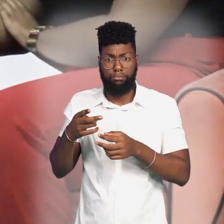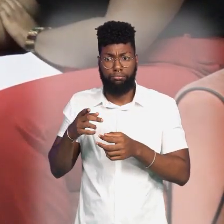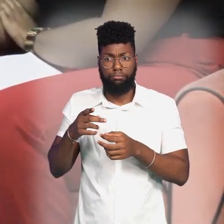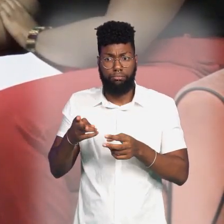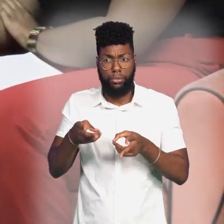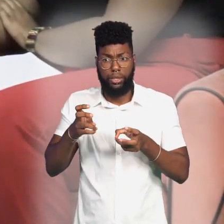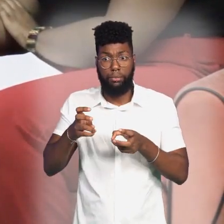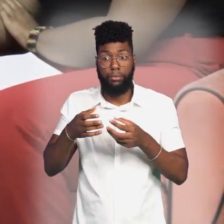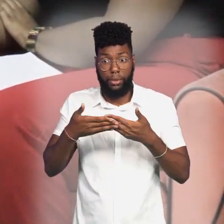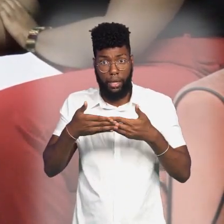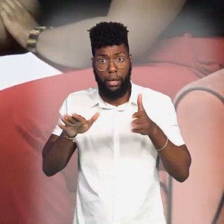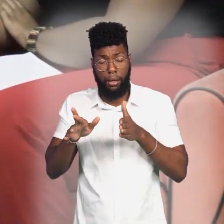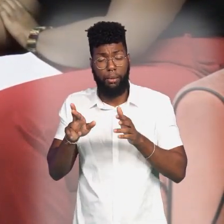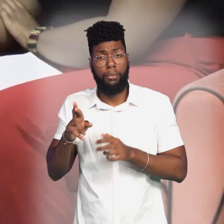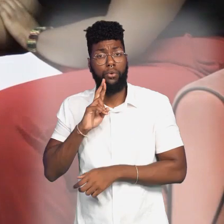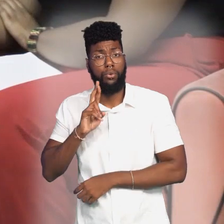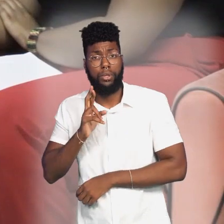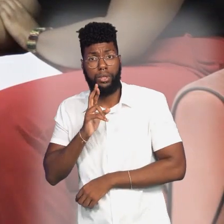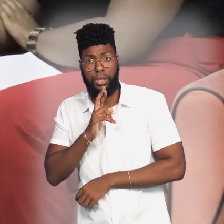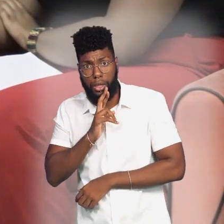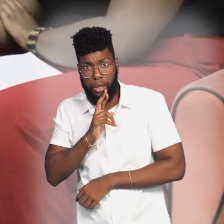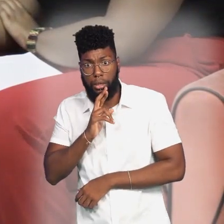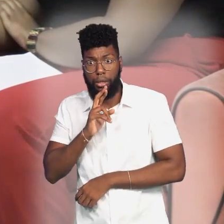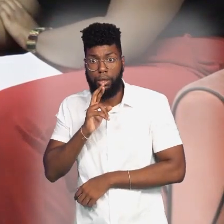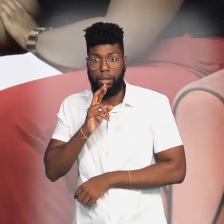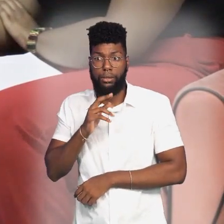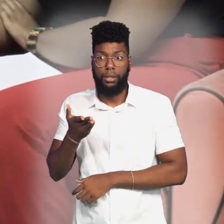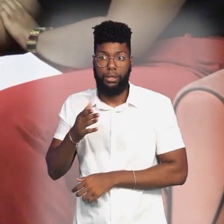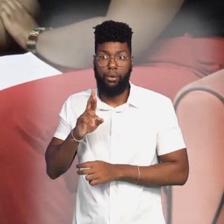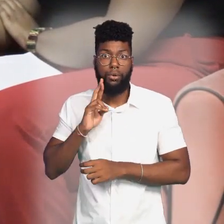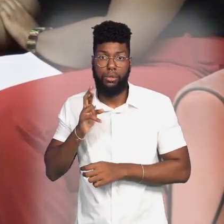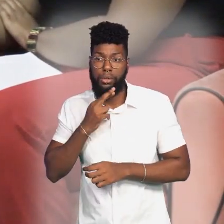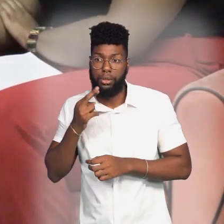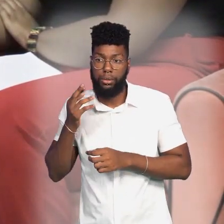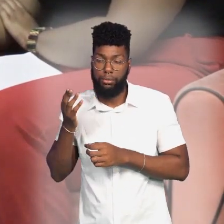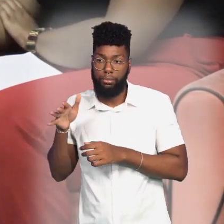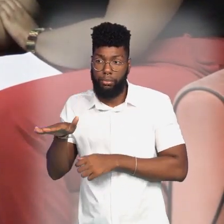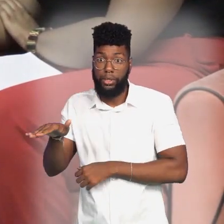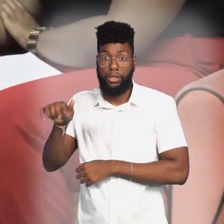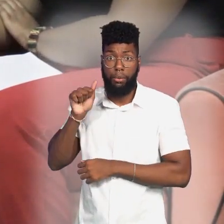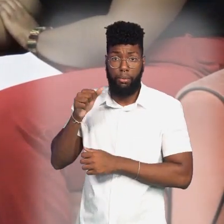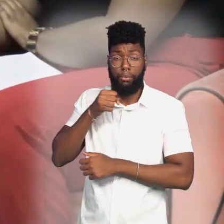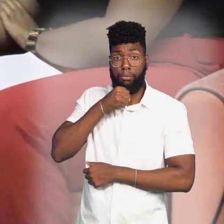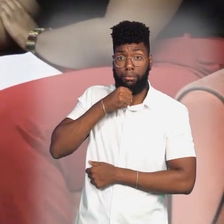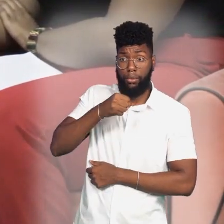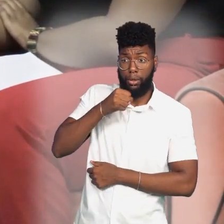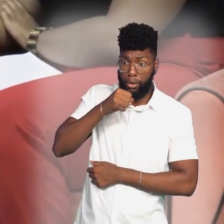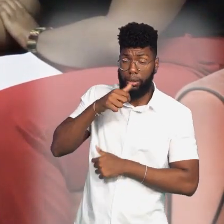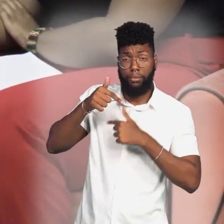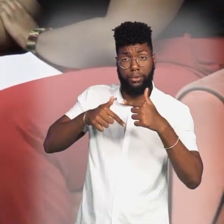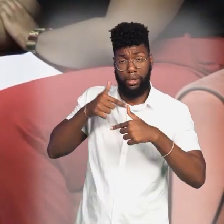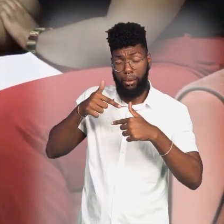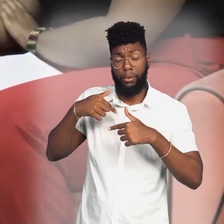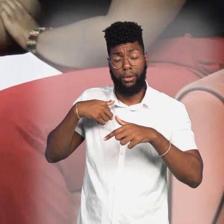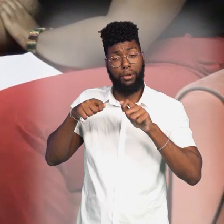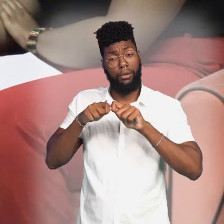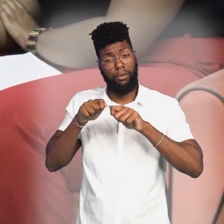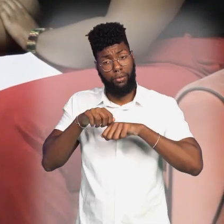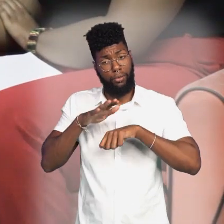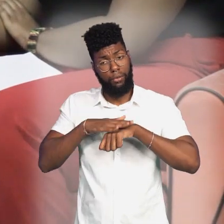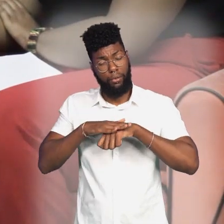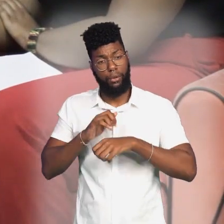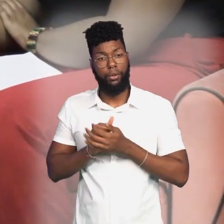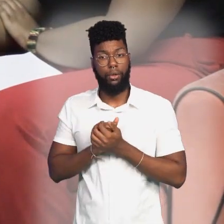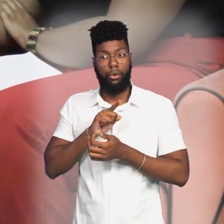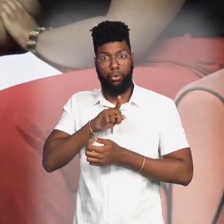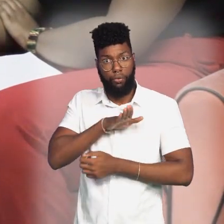currículo. E aí me chamaram lá para entrevista com o Mauro. O Senac fez a entrevista. Tu foi para ser chefe